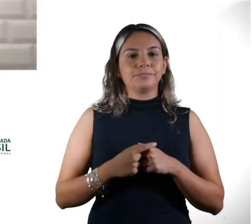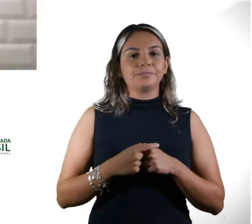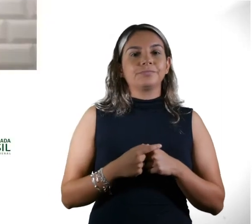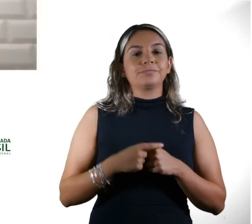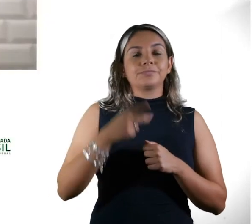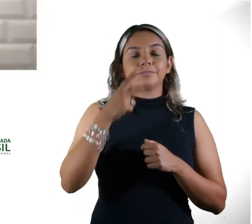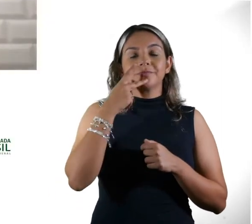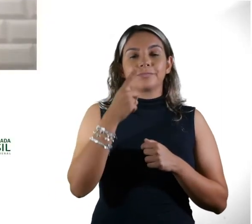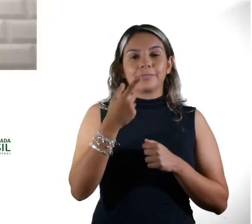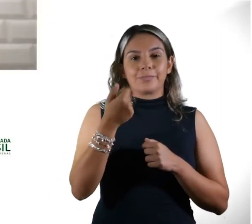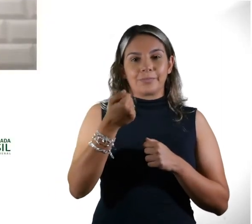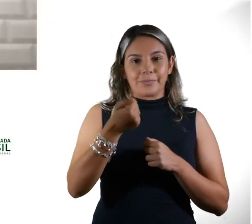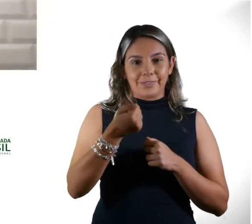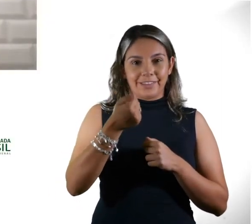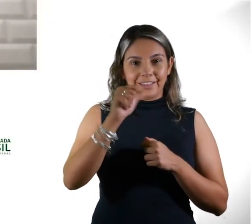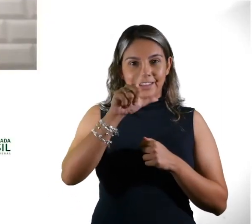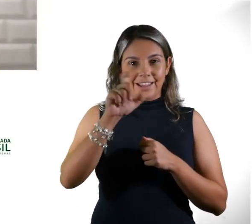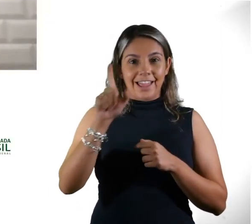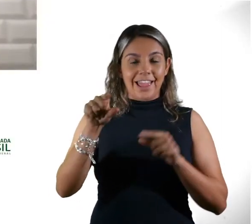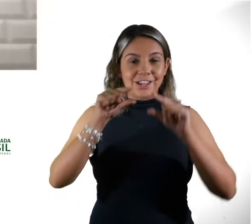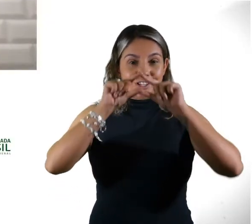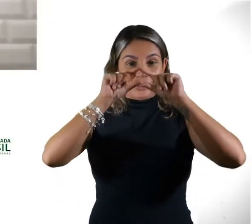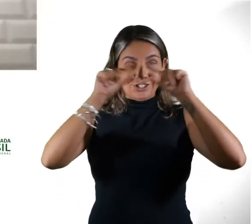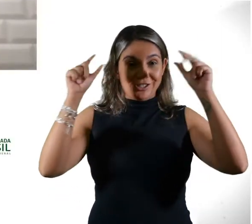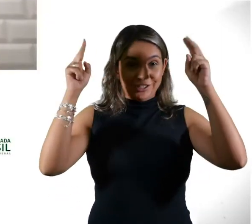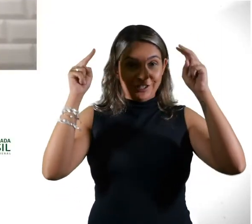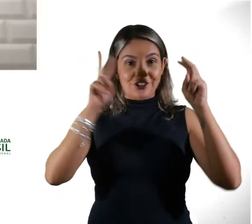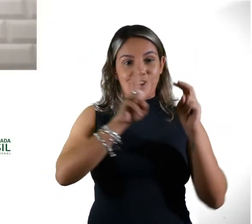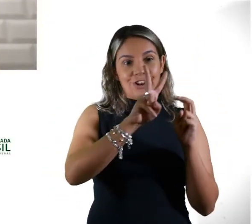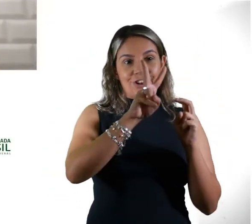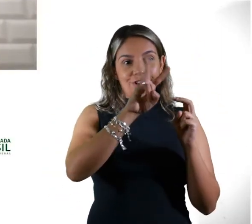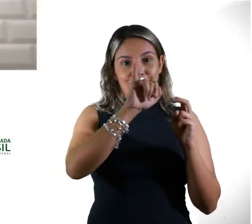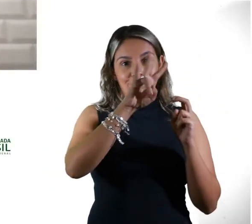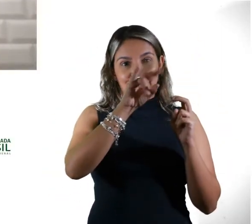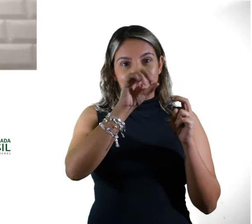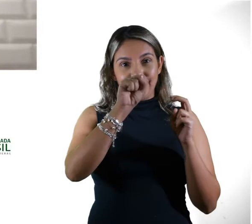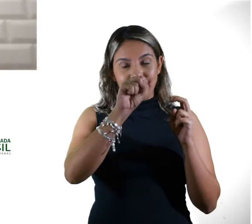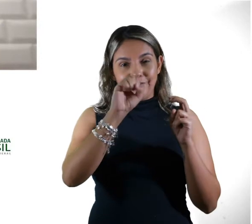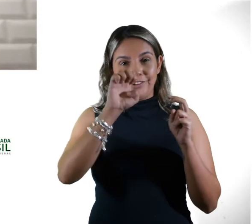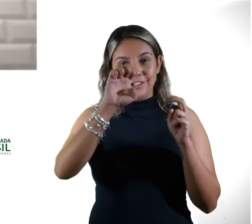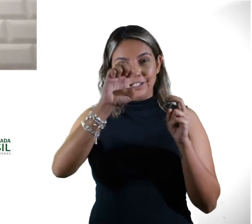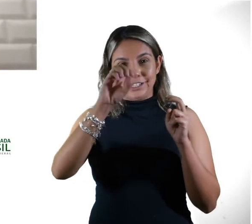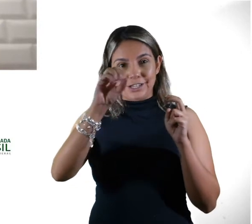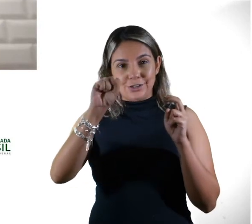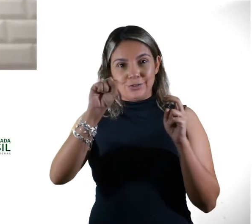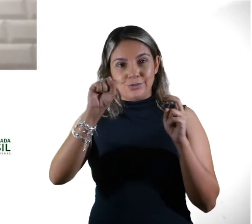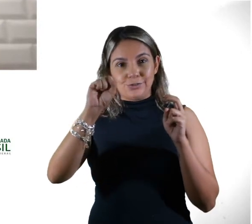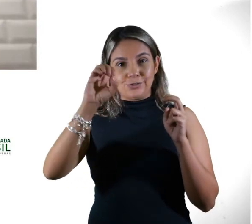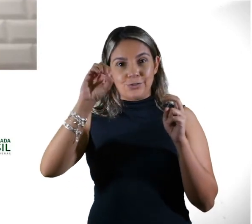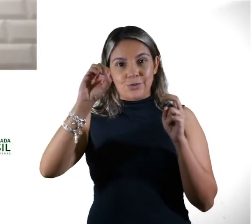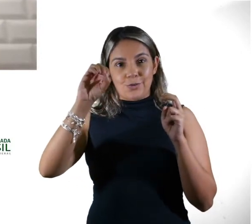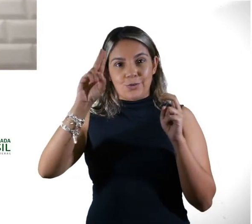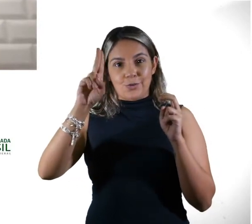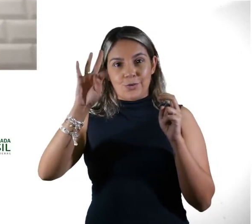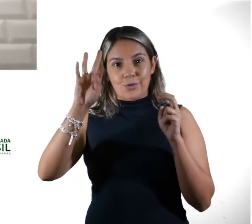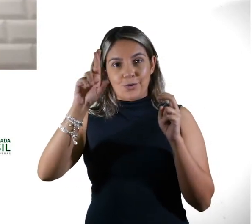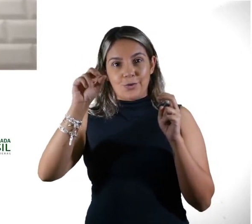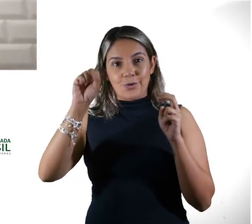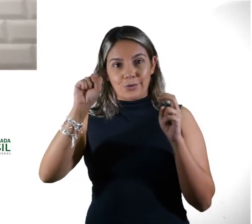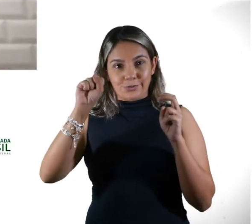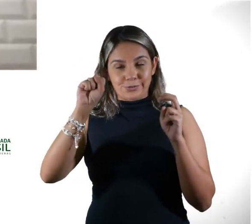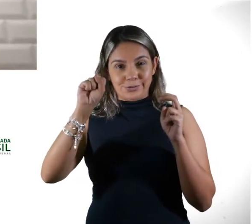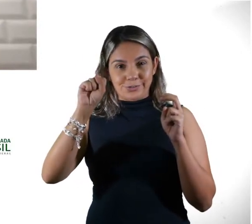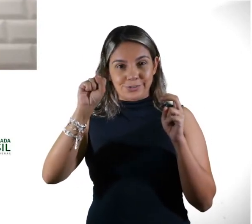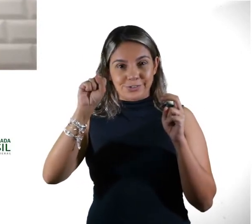Lê diz que Os Vivos e os Outros é um título tão maravilhoso que a sobrinha dela, que é criança, viu lendo e